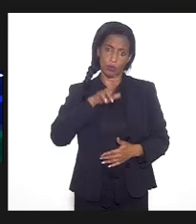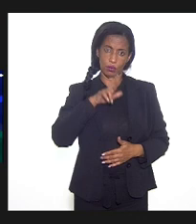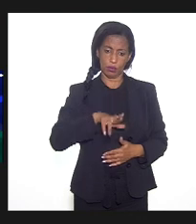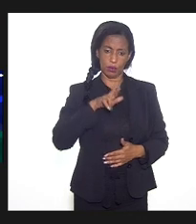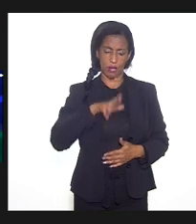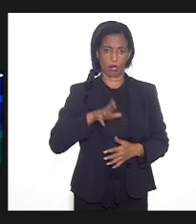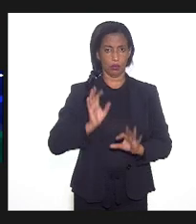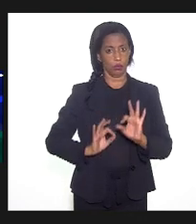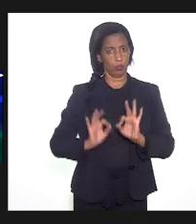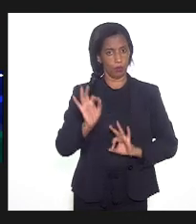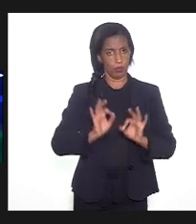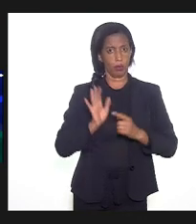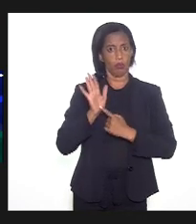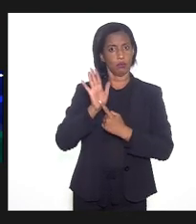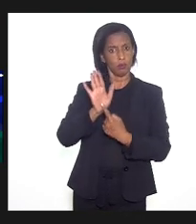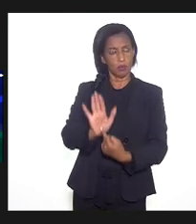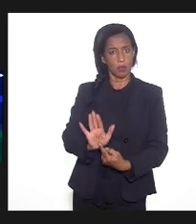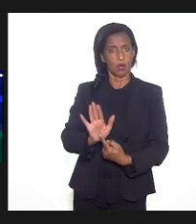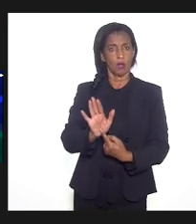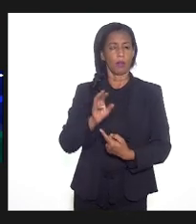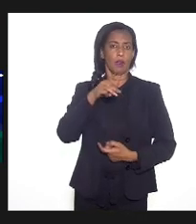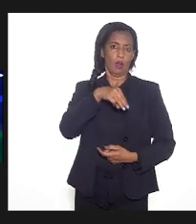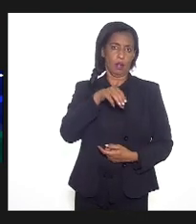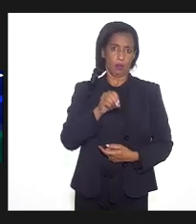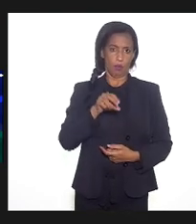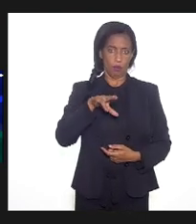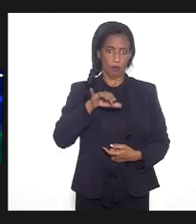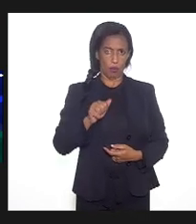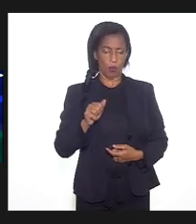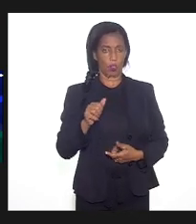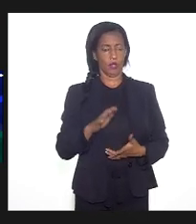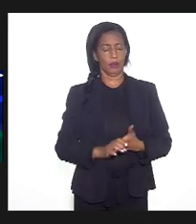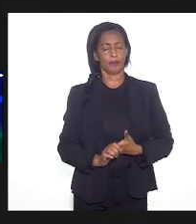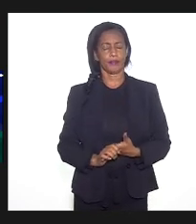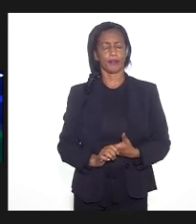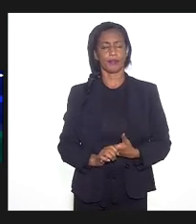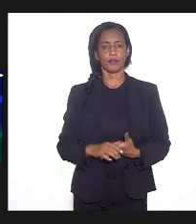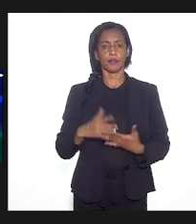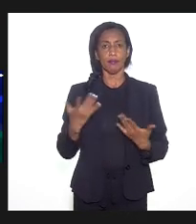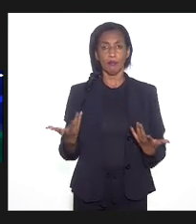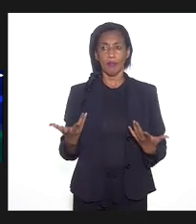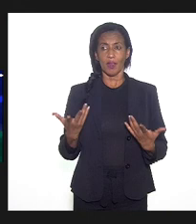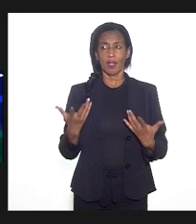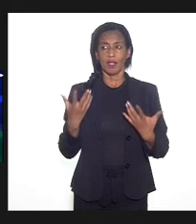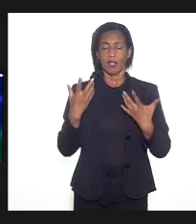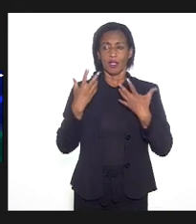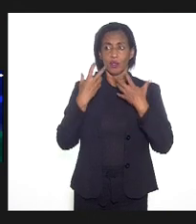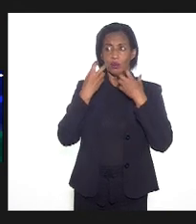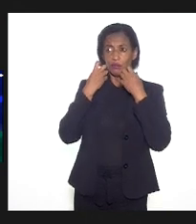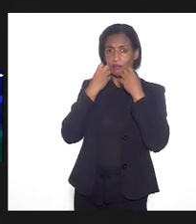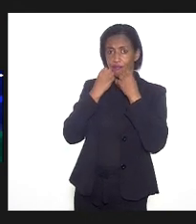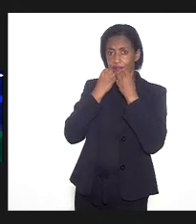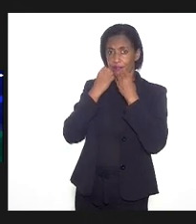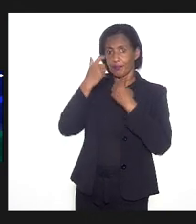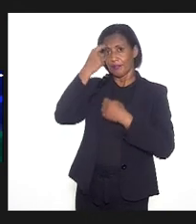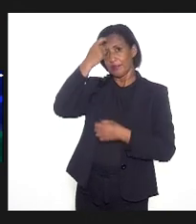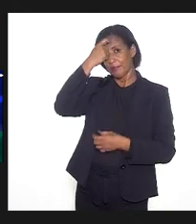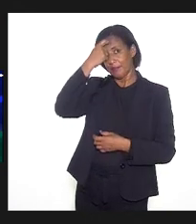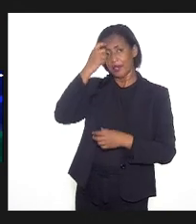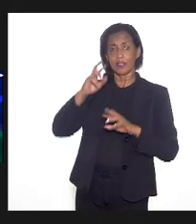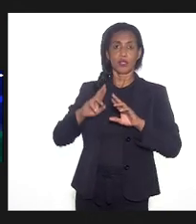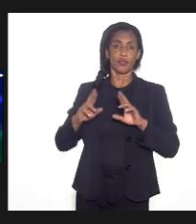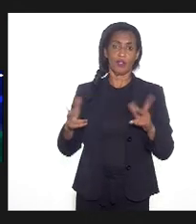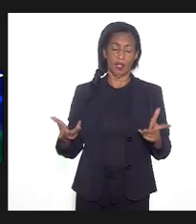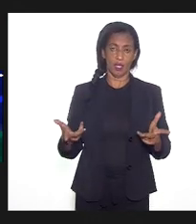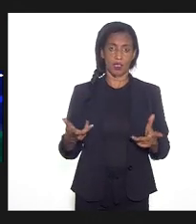do projeto apresentado pela deputada Mônica Francisco, são no sentido até de constranger aqueles que pensam diferente,